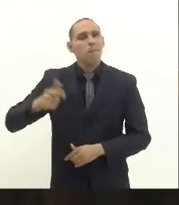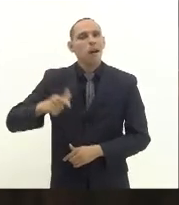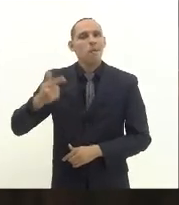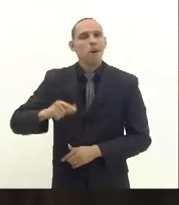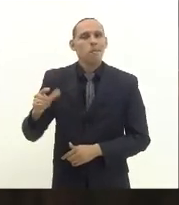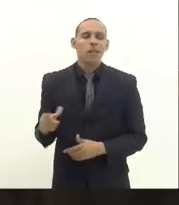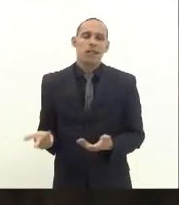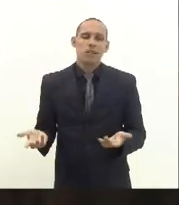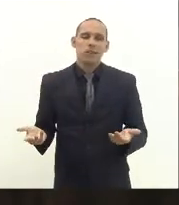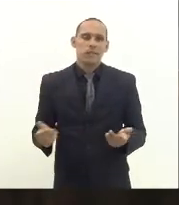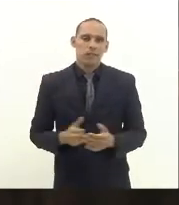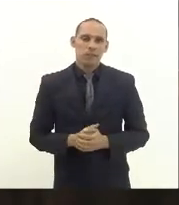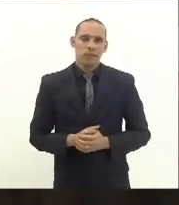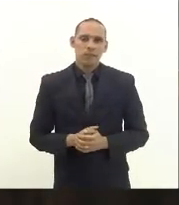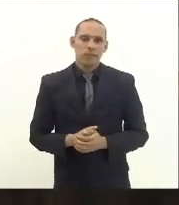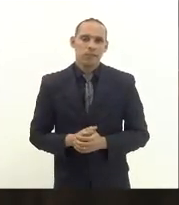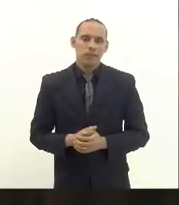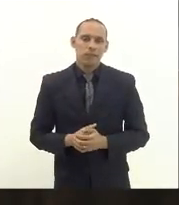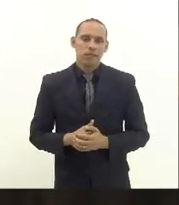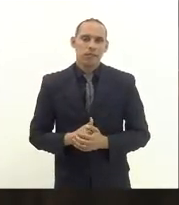o sujeito